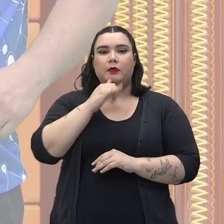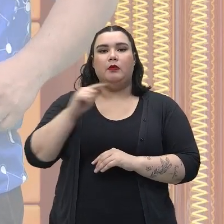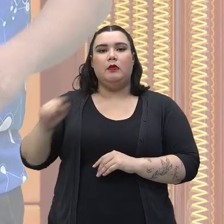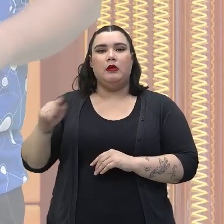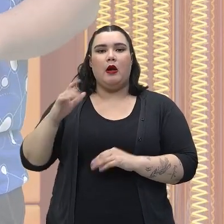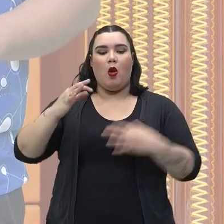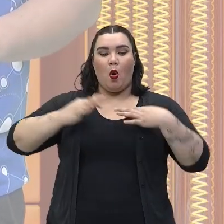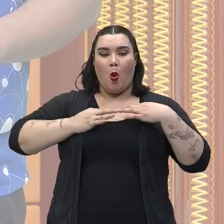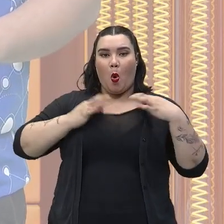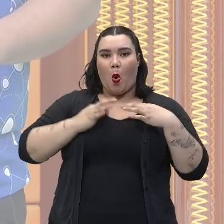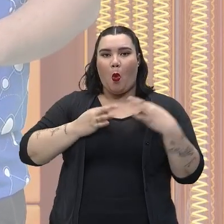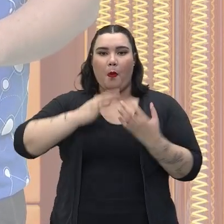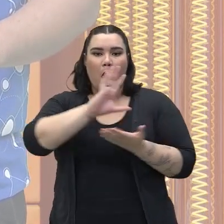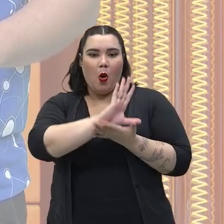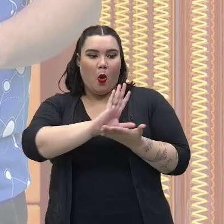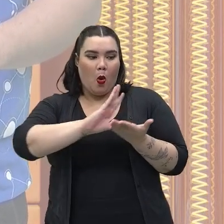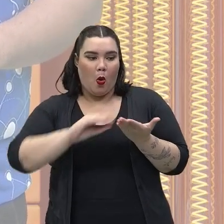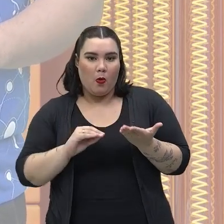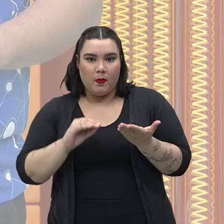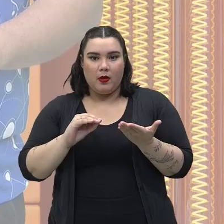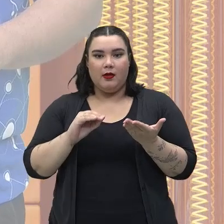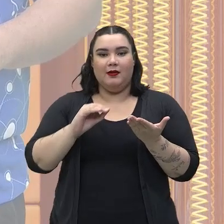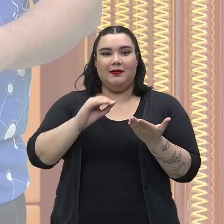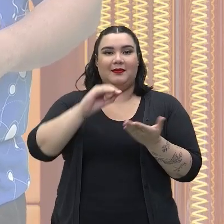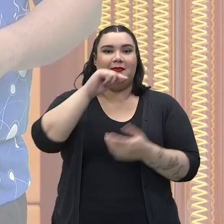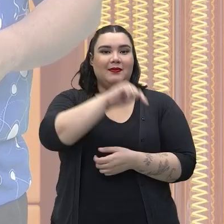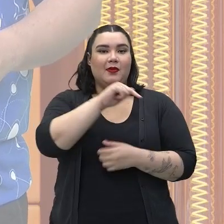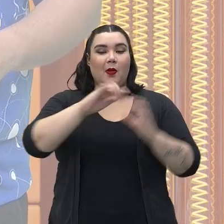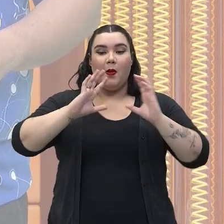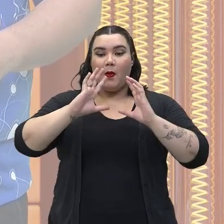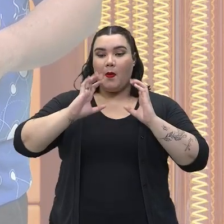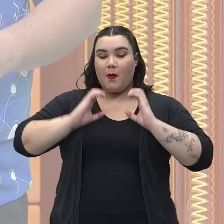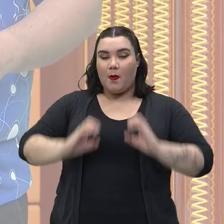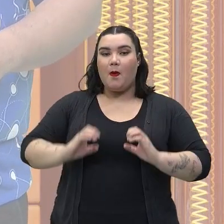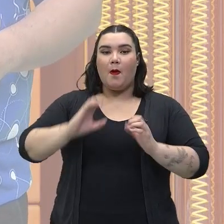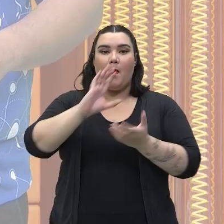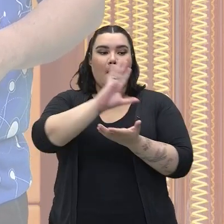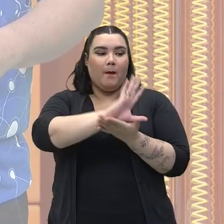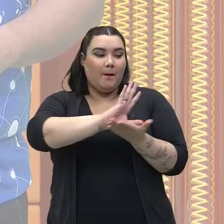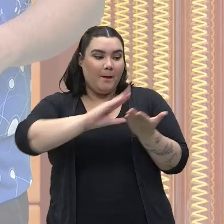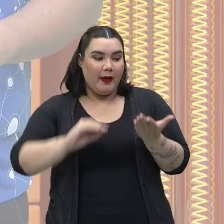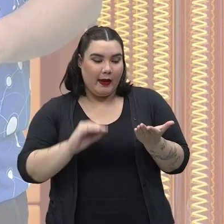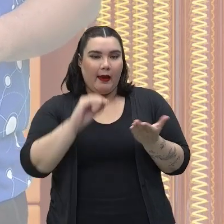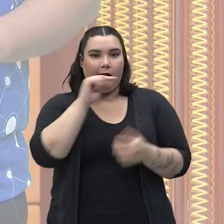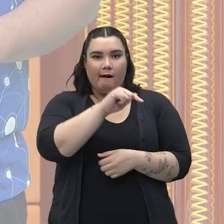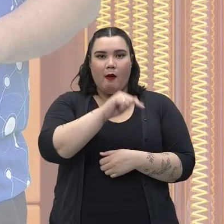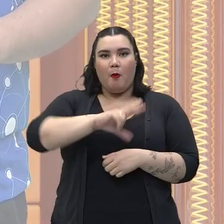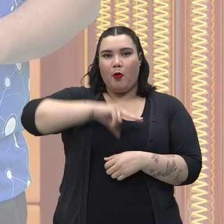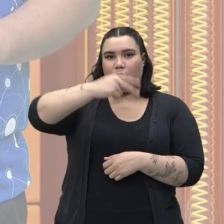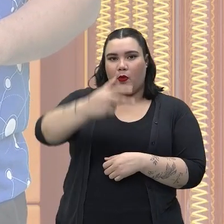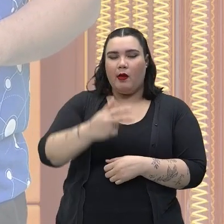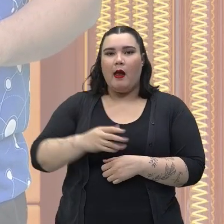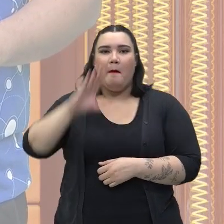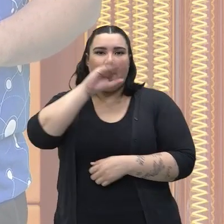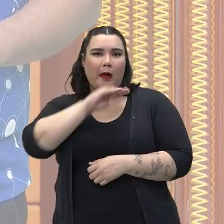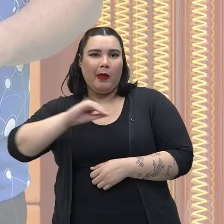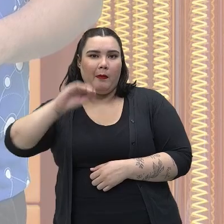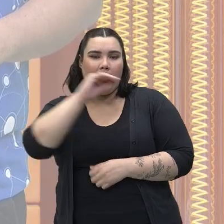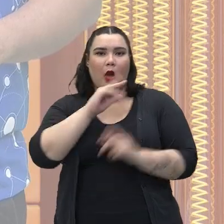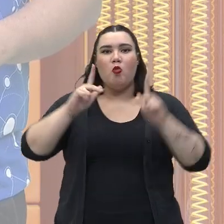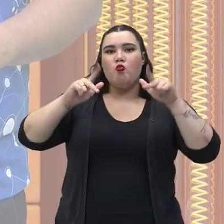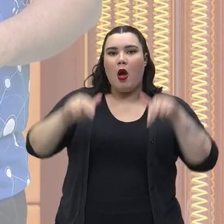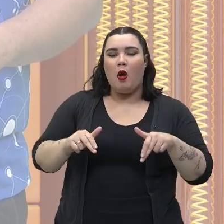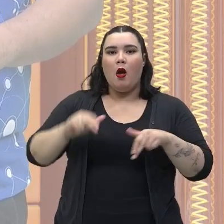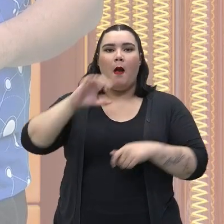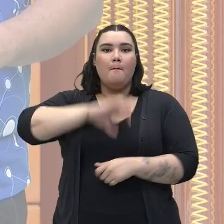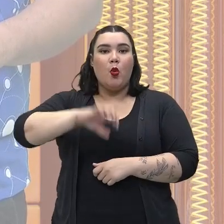roupas, na língua falada. Então eles tinham que abandonar as suas línguas maternas e adotar o português como língua oficial.